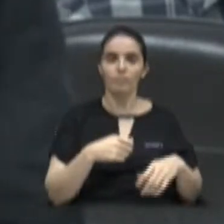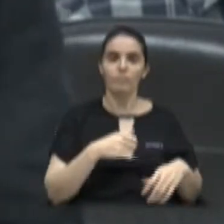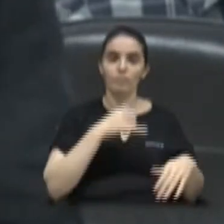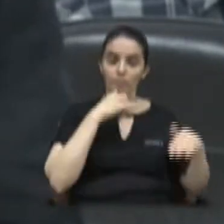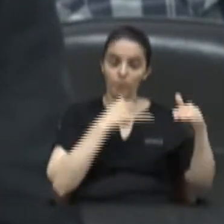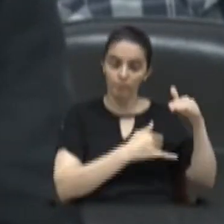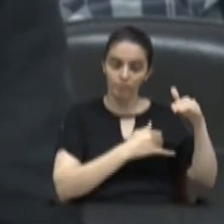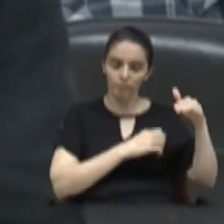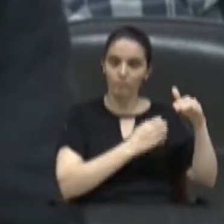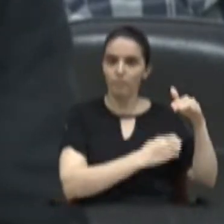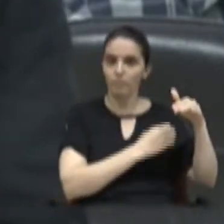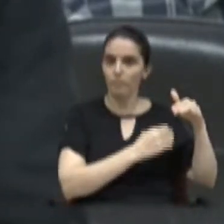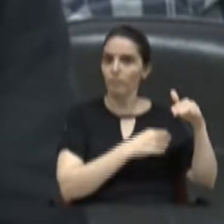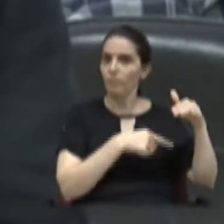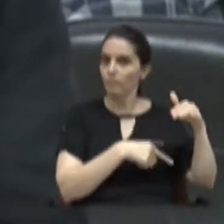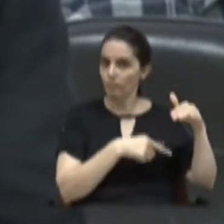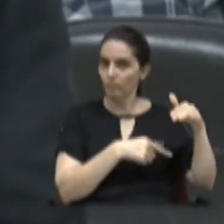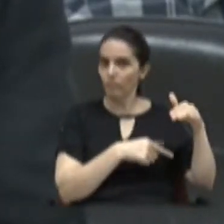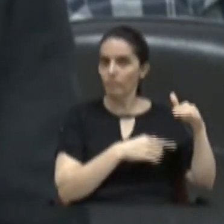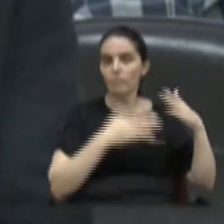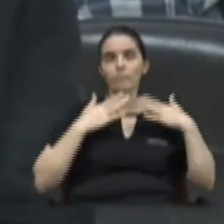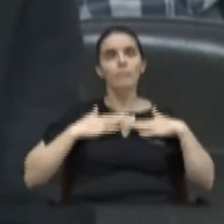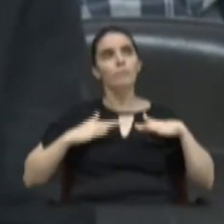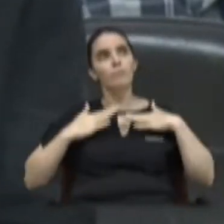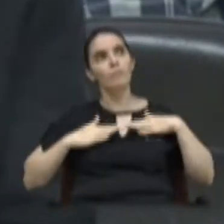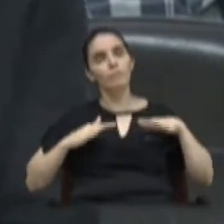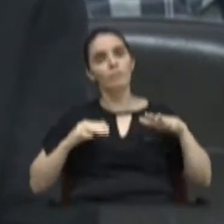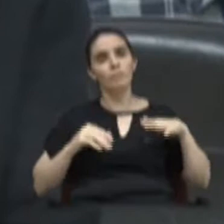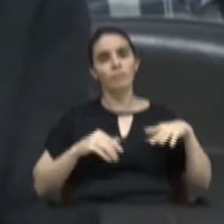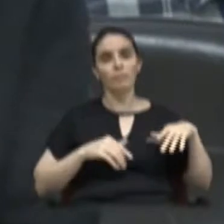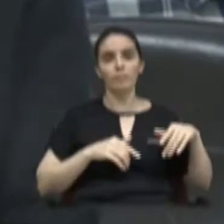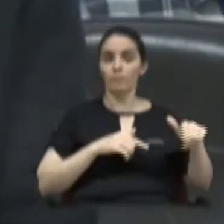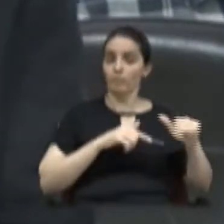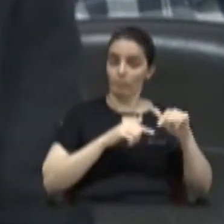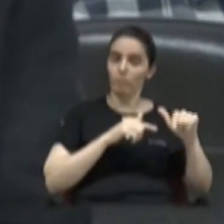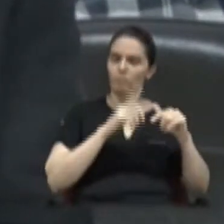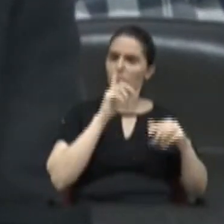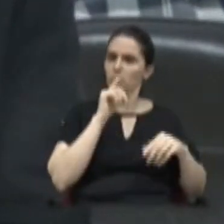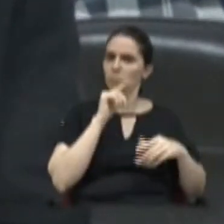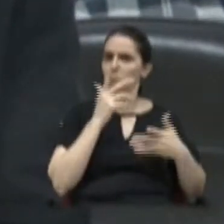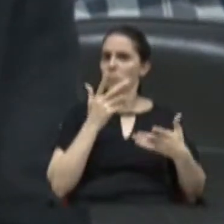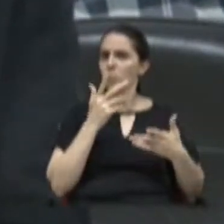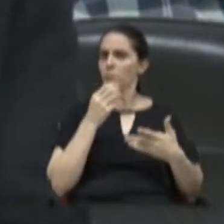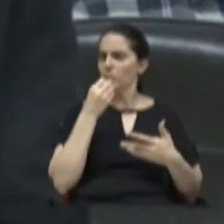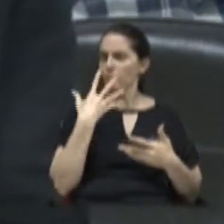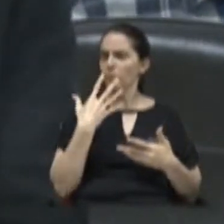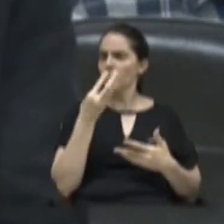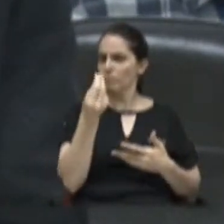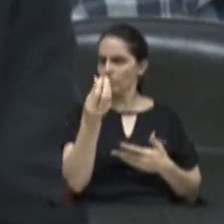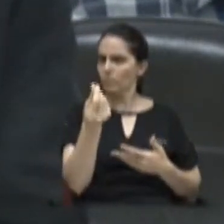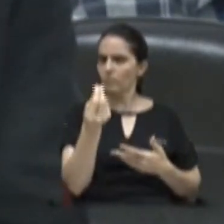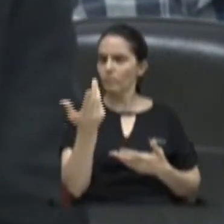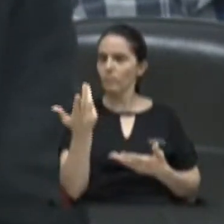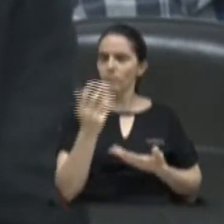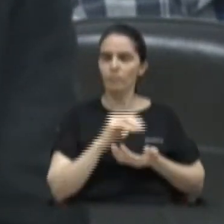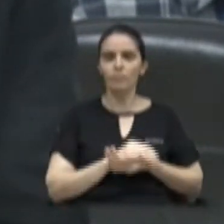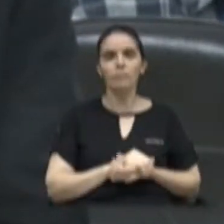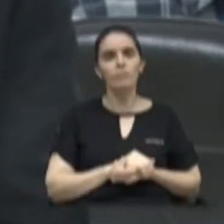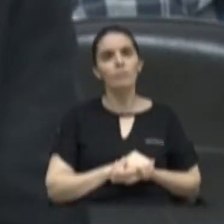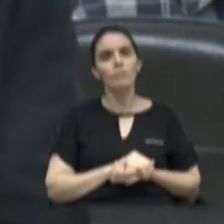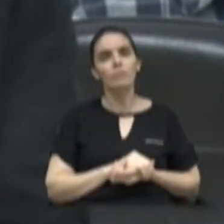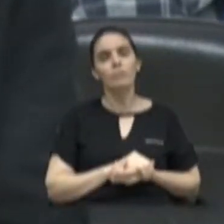seu lugar, prestando um serviço que eu não posso deixar de dizer que é de boa qualidade para o município,